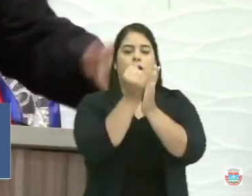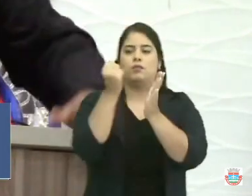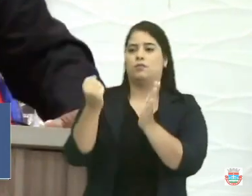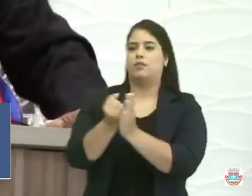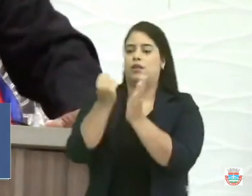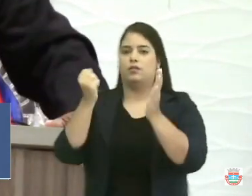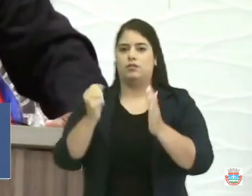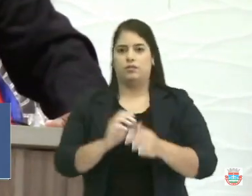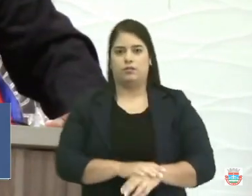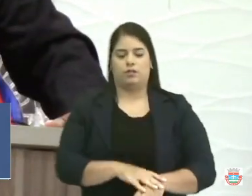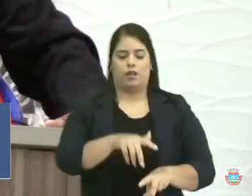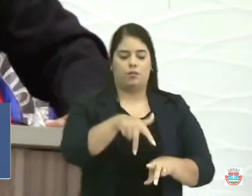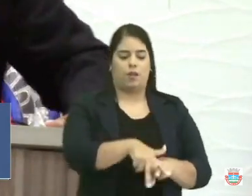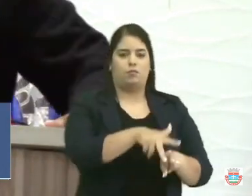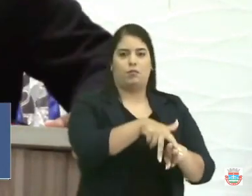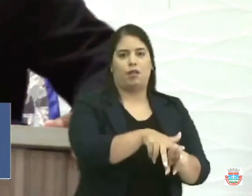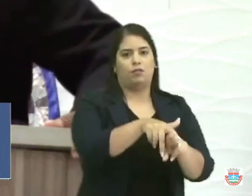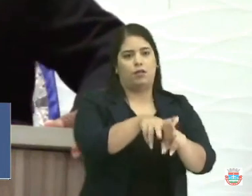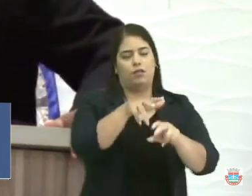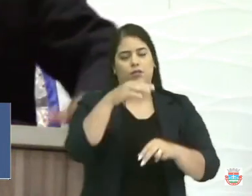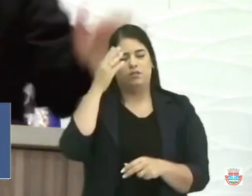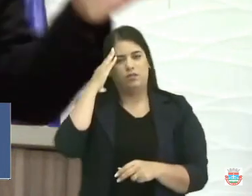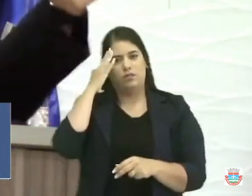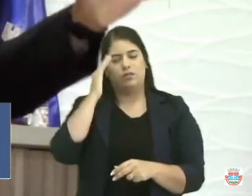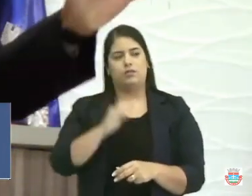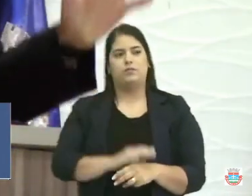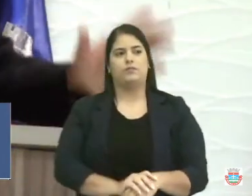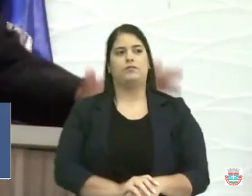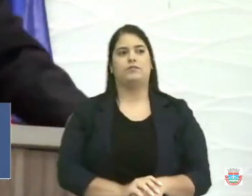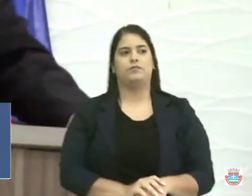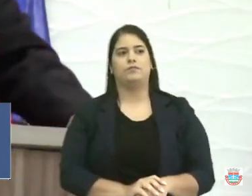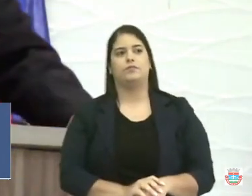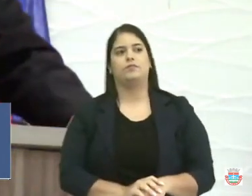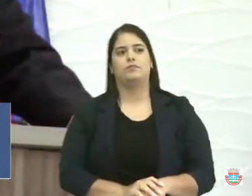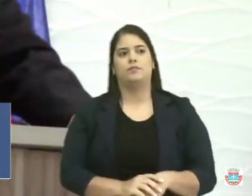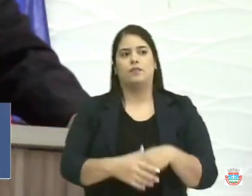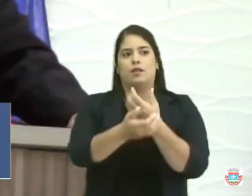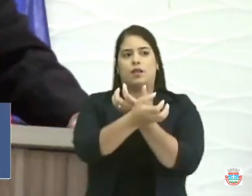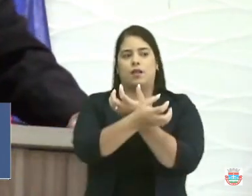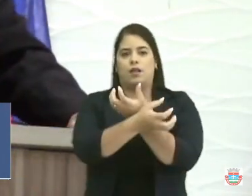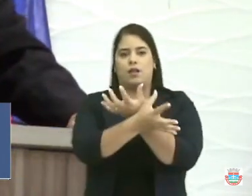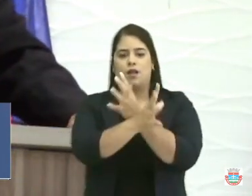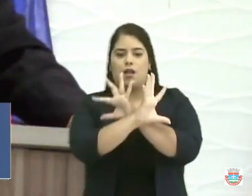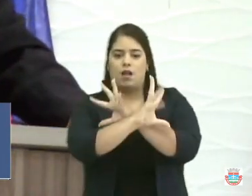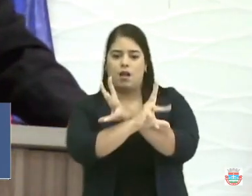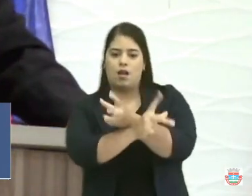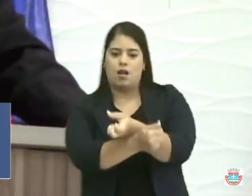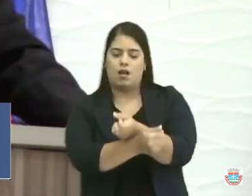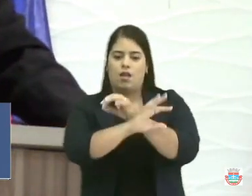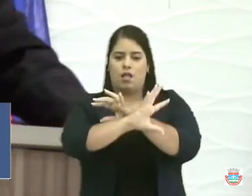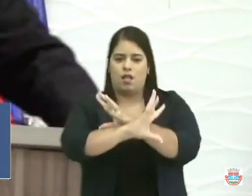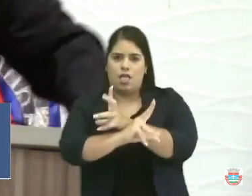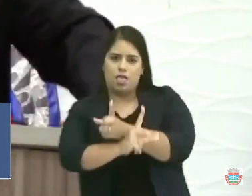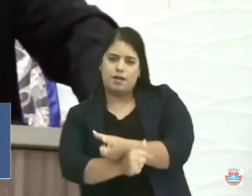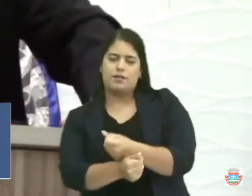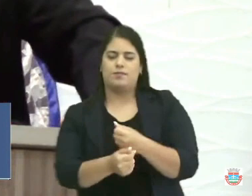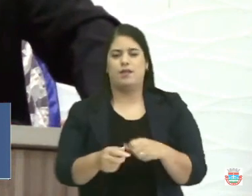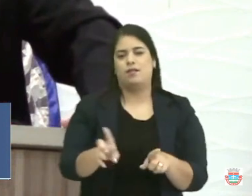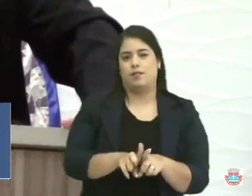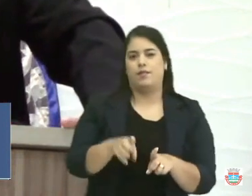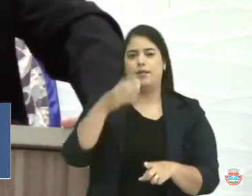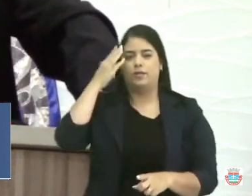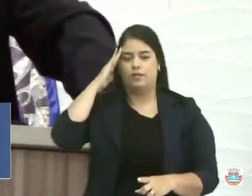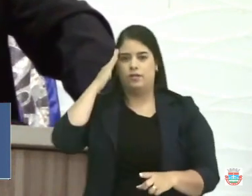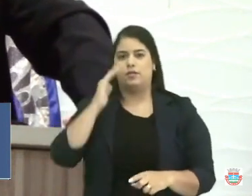boi. Eu quero um milho de tijolo. Bota ele, vem aí, que eu lhe dou. caribando o povo. Mas o povo não é besta não,